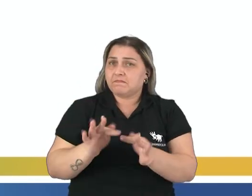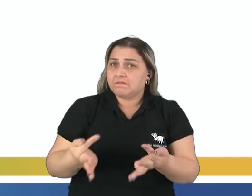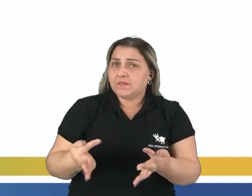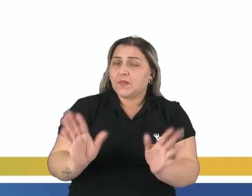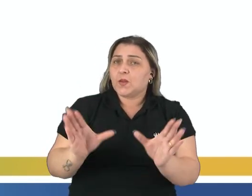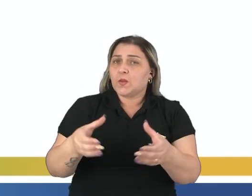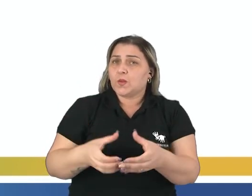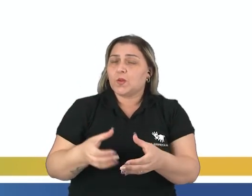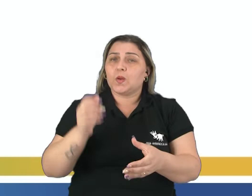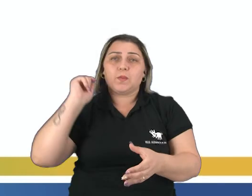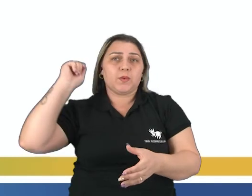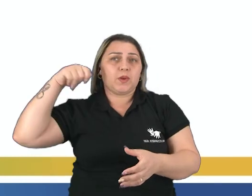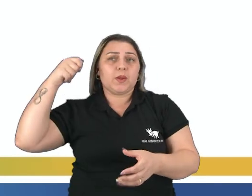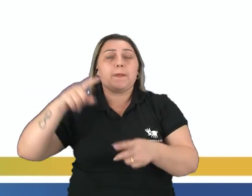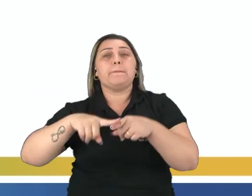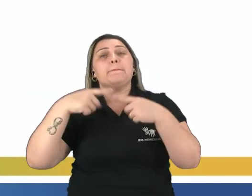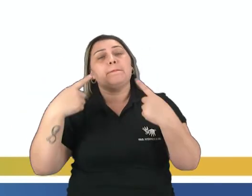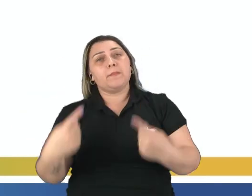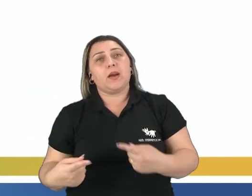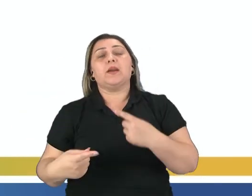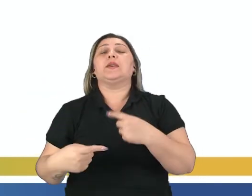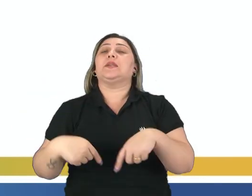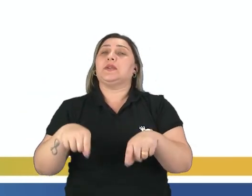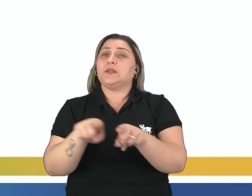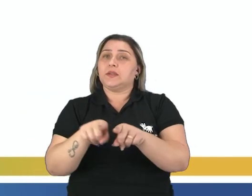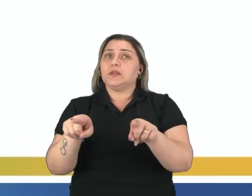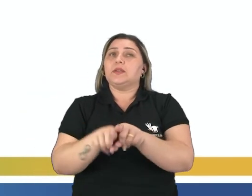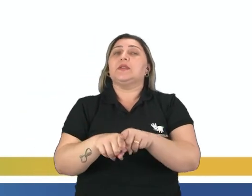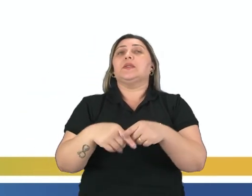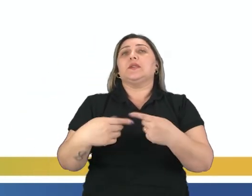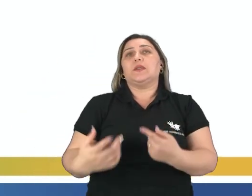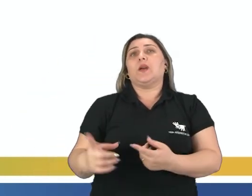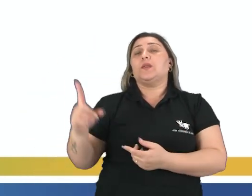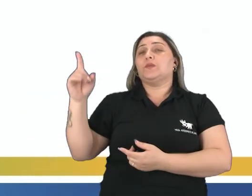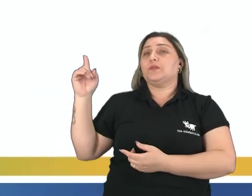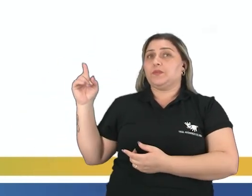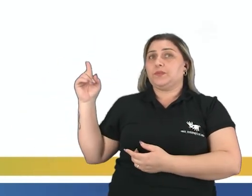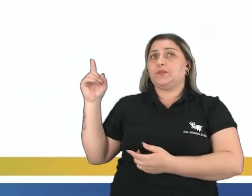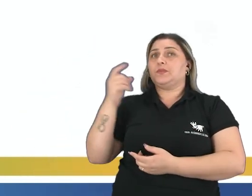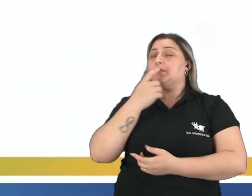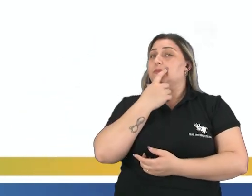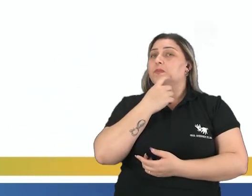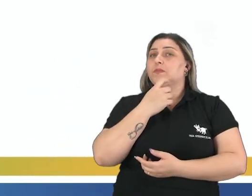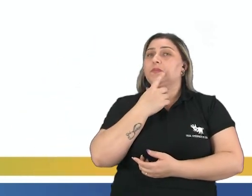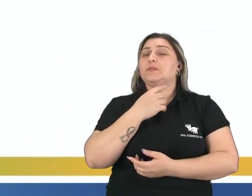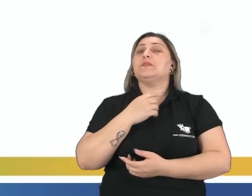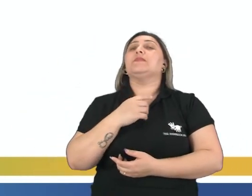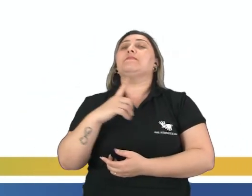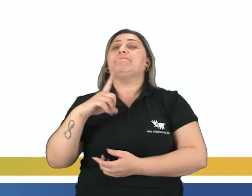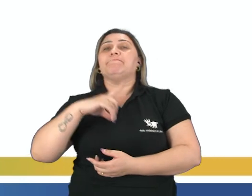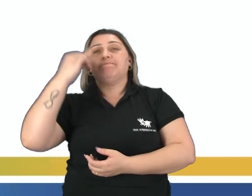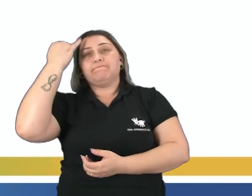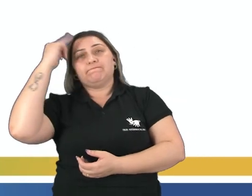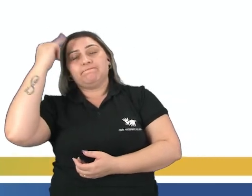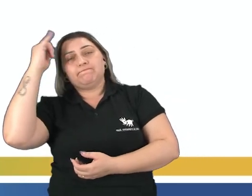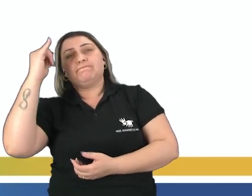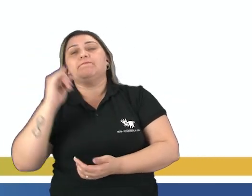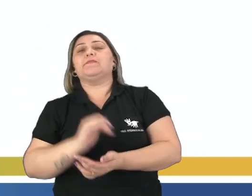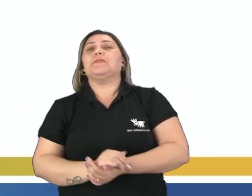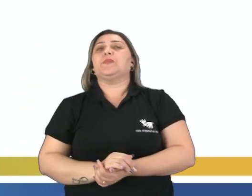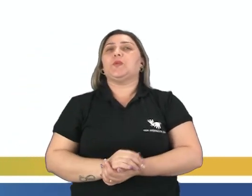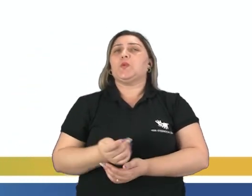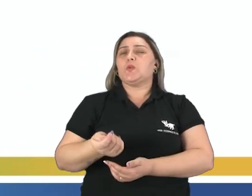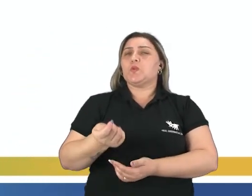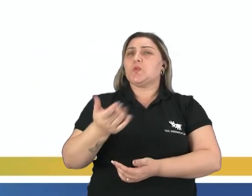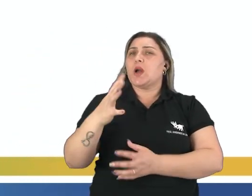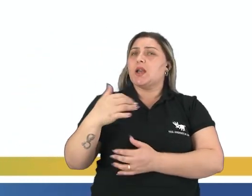um grupo de atores. Mas o jogo teatral, ele é isso mesmo, né? Ele é um jogo de improvisação, é quase, gente,